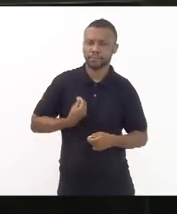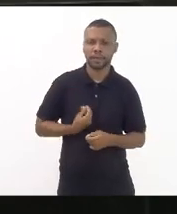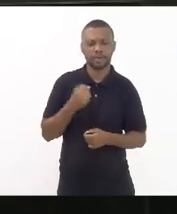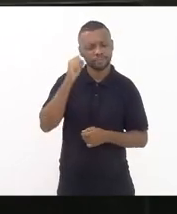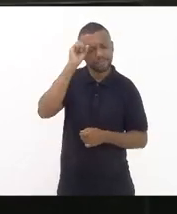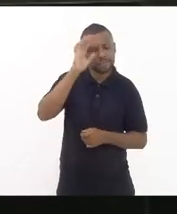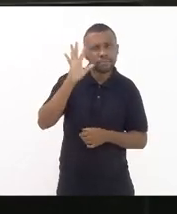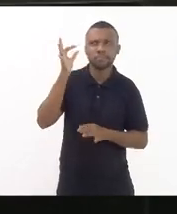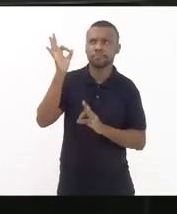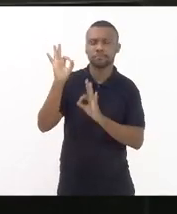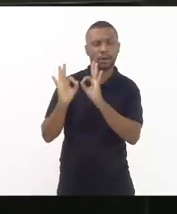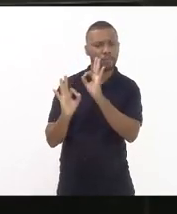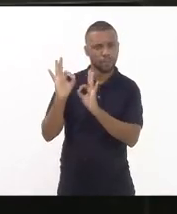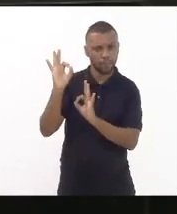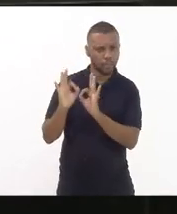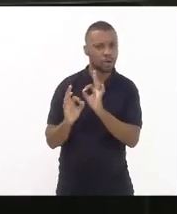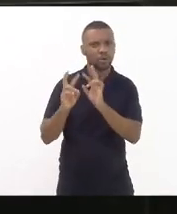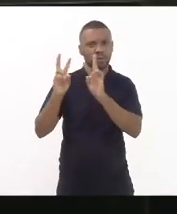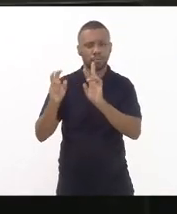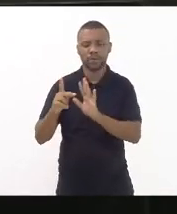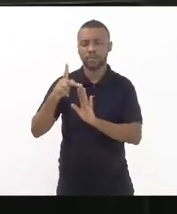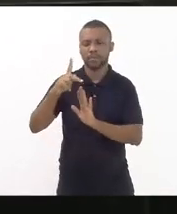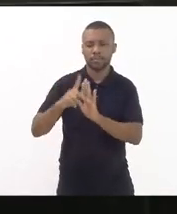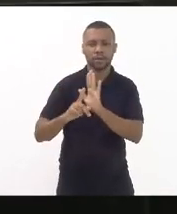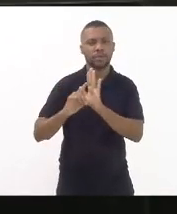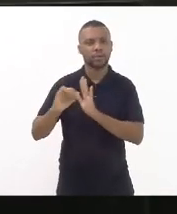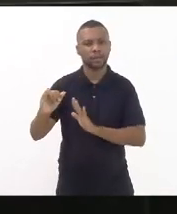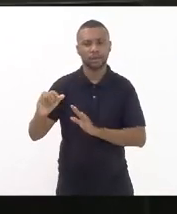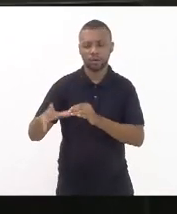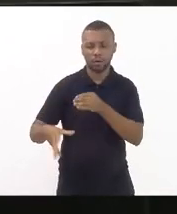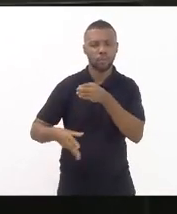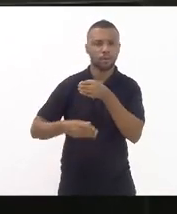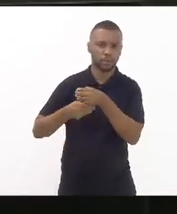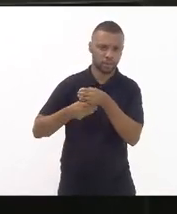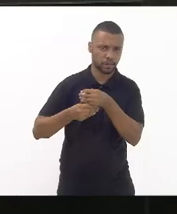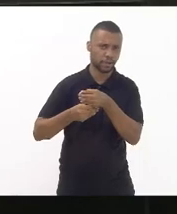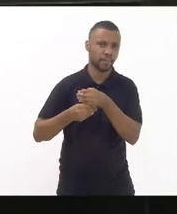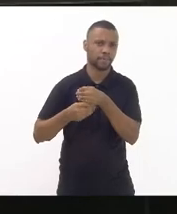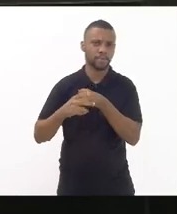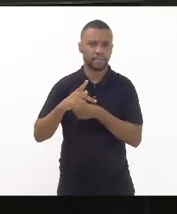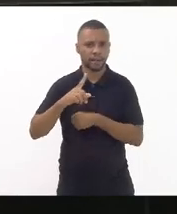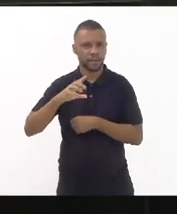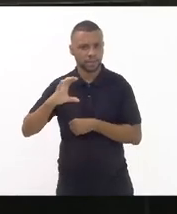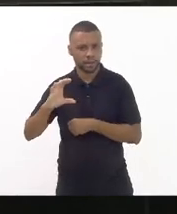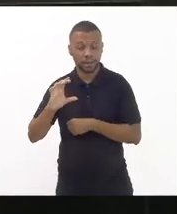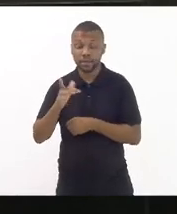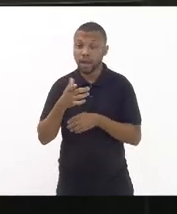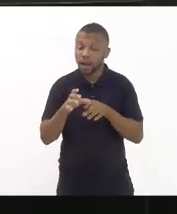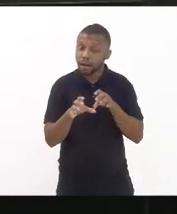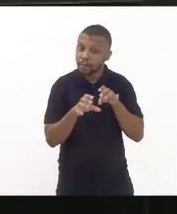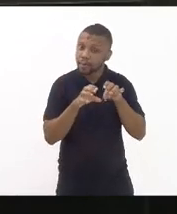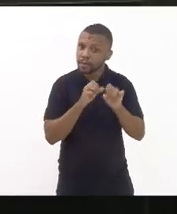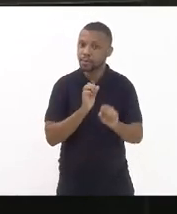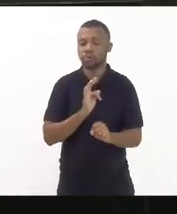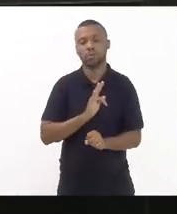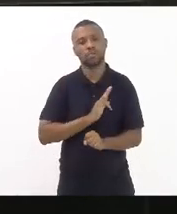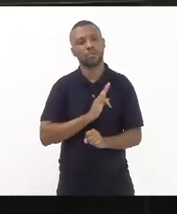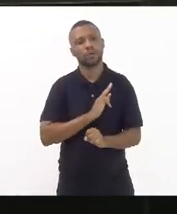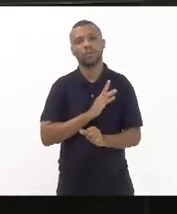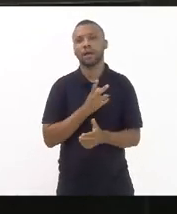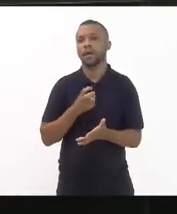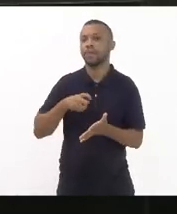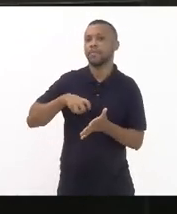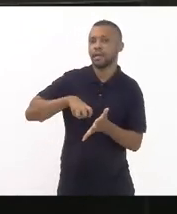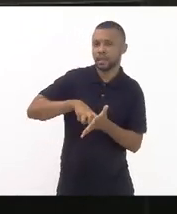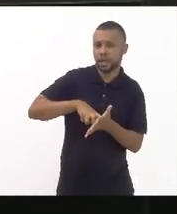com relação a esse PLC. Outra coisa, a formação dos policiais penais. Esse é um tema que a